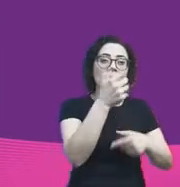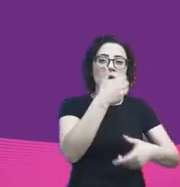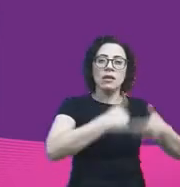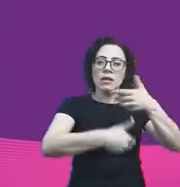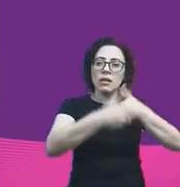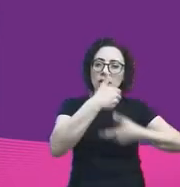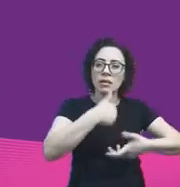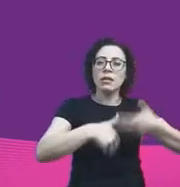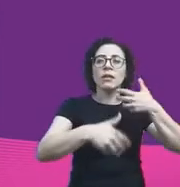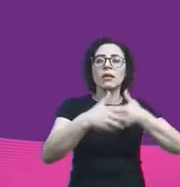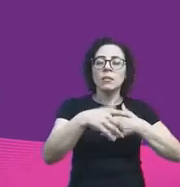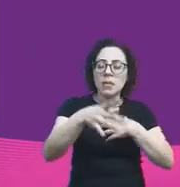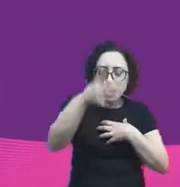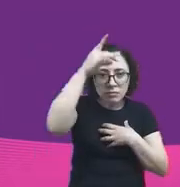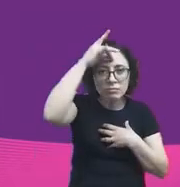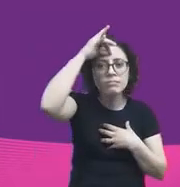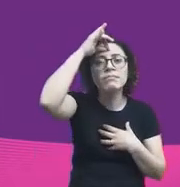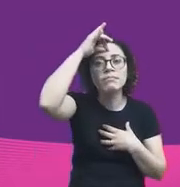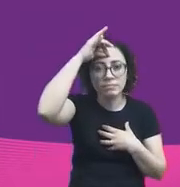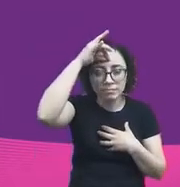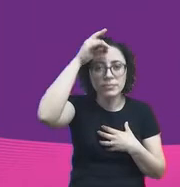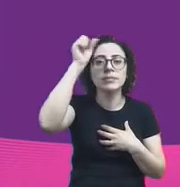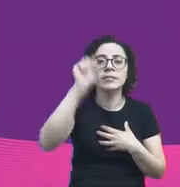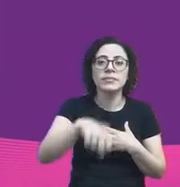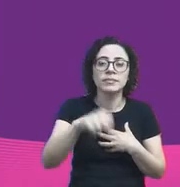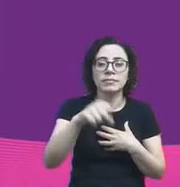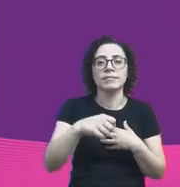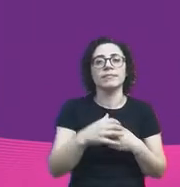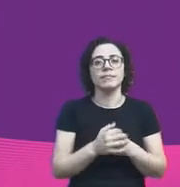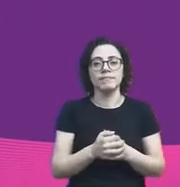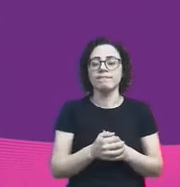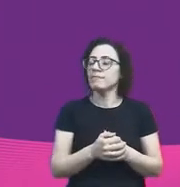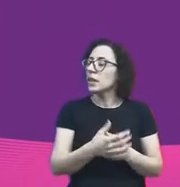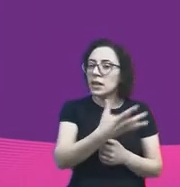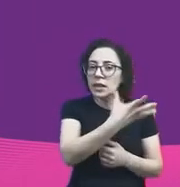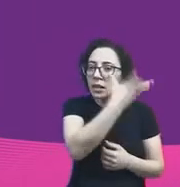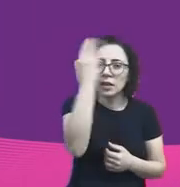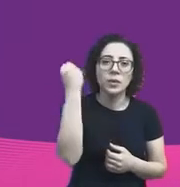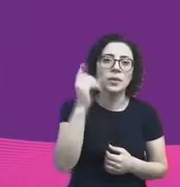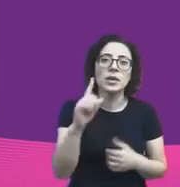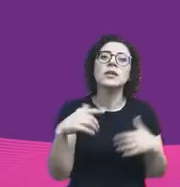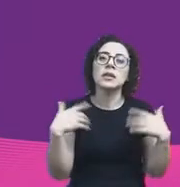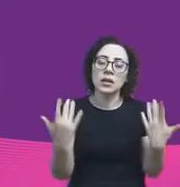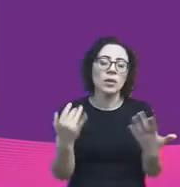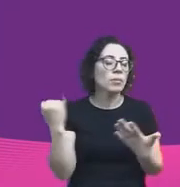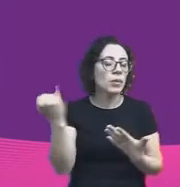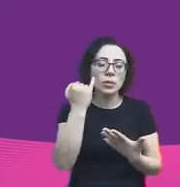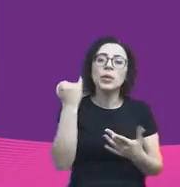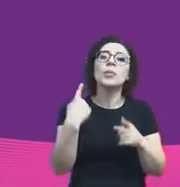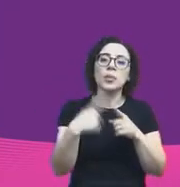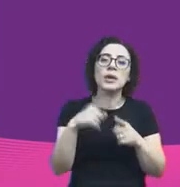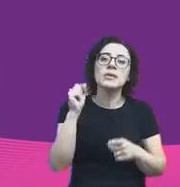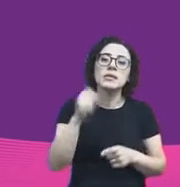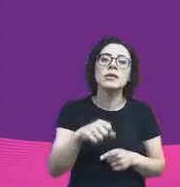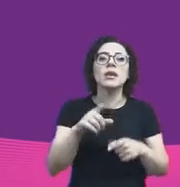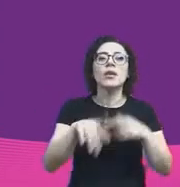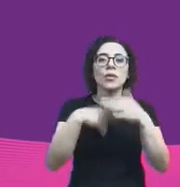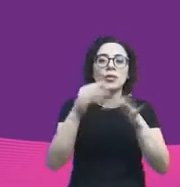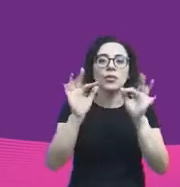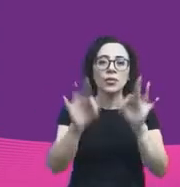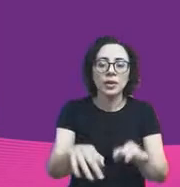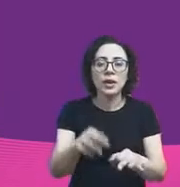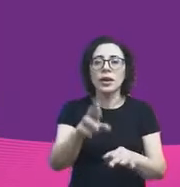E a gente tem que linkar essas duas áreas, porque elas geram resultados positivos. É isso aí. PC, entreguei para você